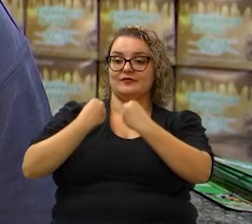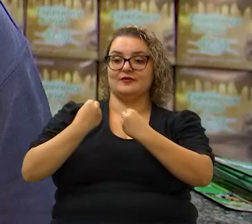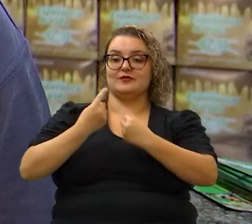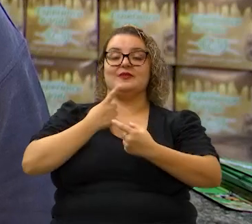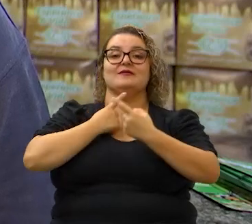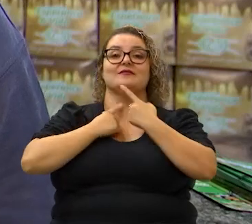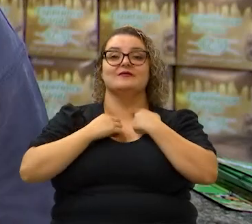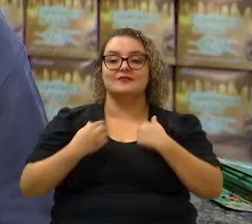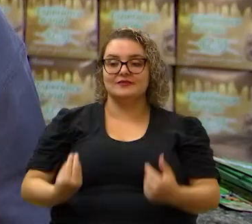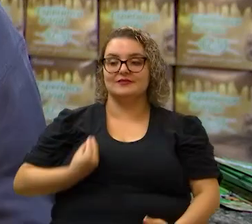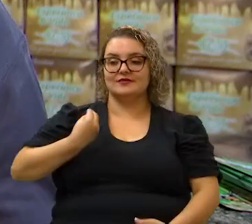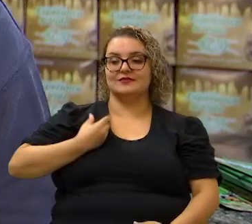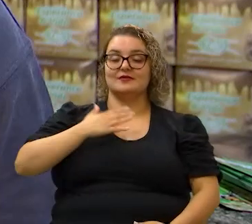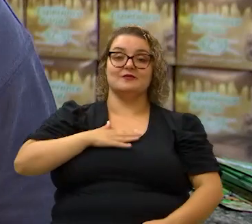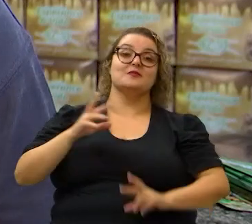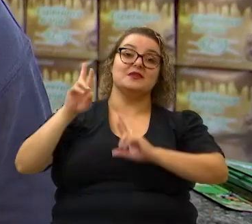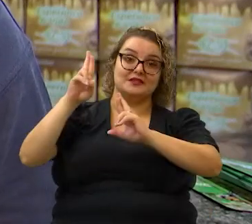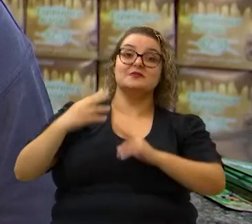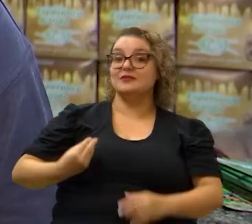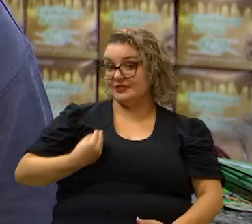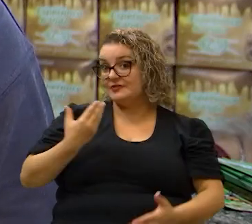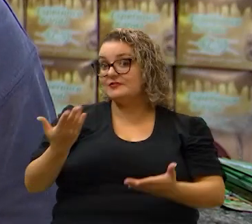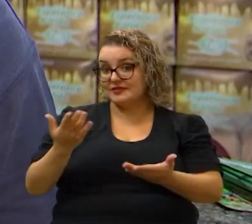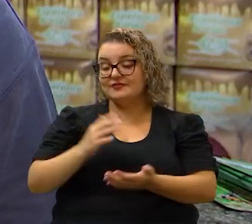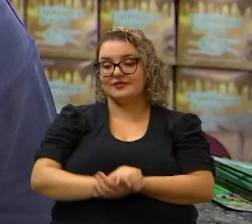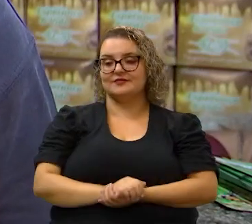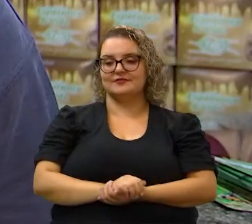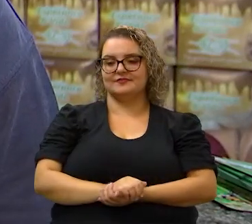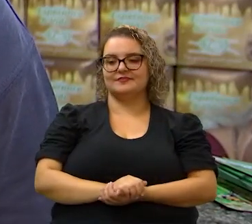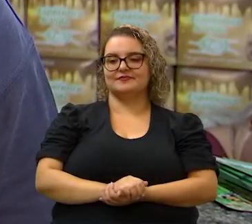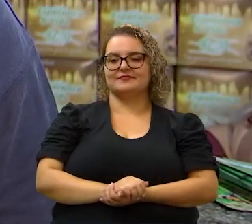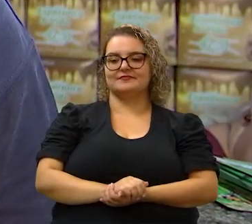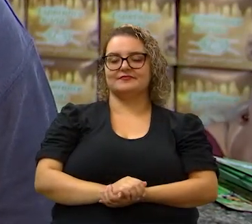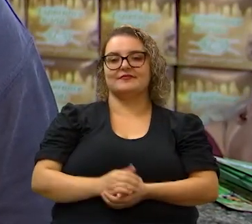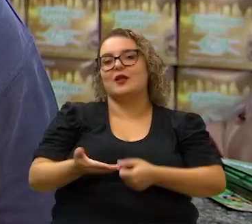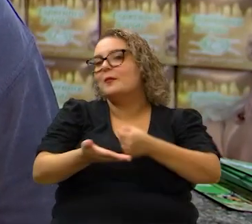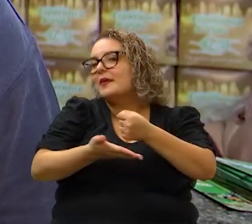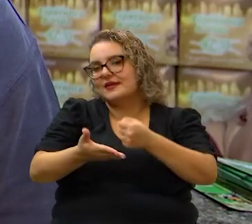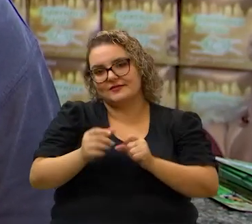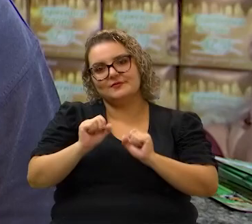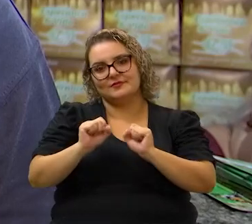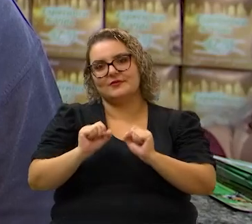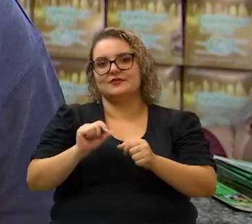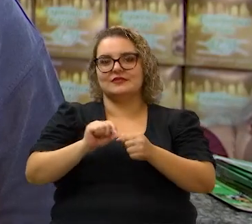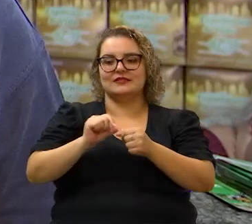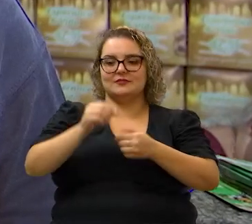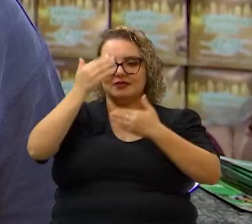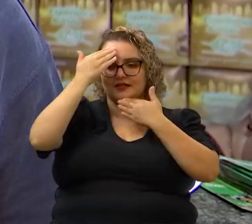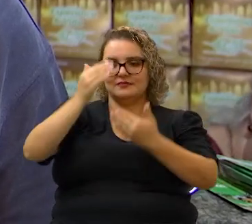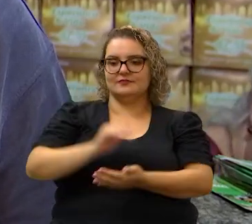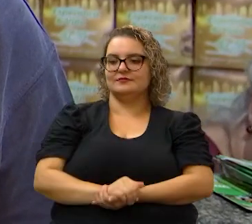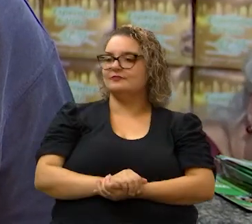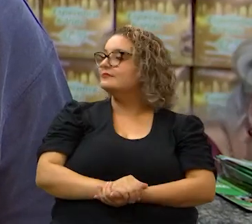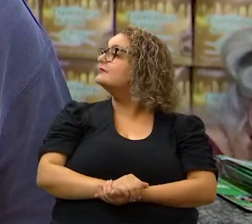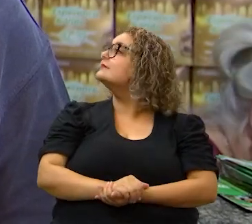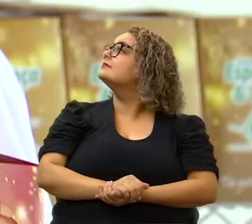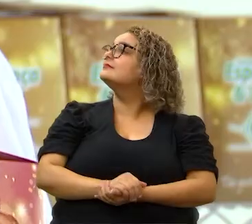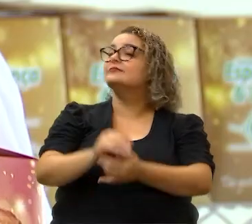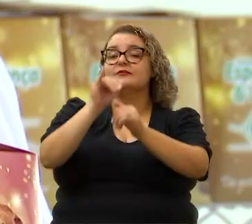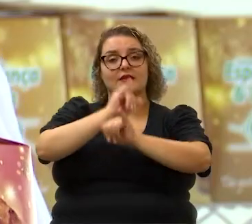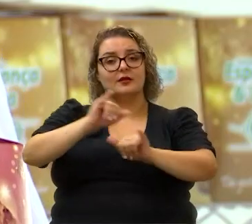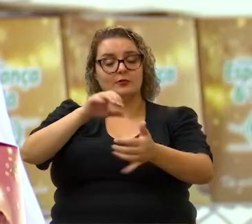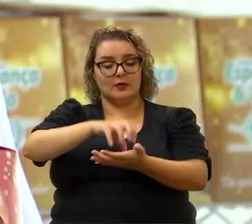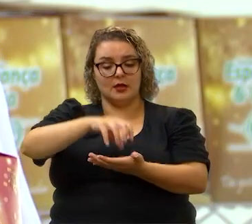pra minha vida devolverem a minha vontade de vi ver a minha esperança e a minha vida né e é o mínimo que eu posso fazer para agradecer